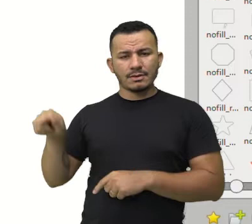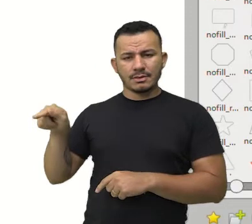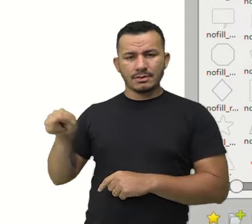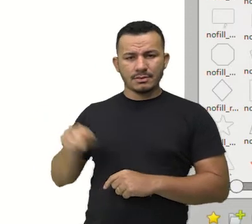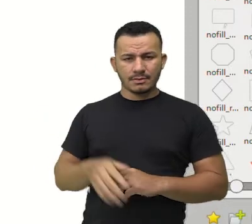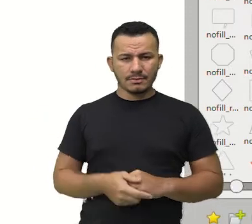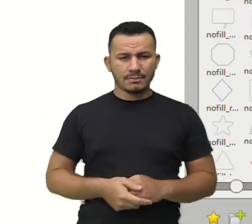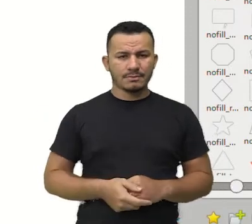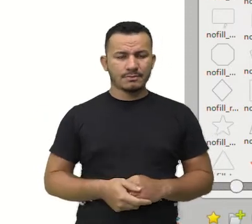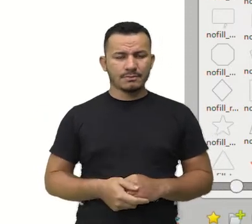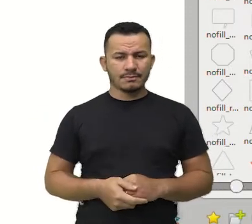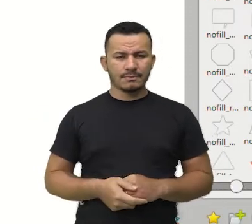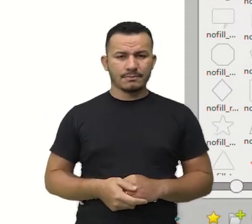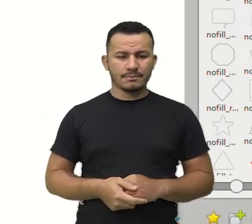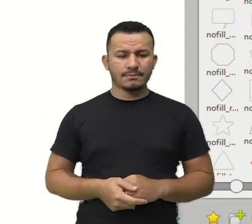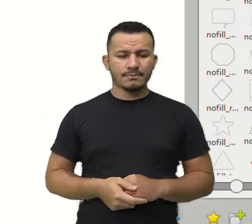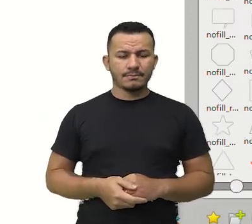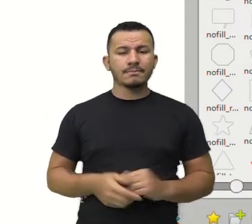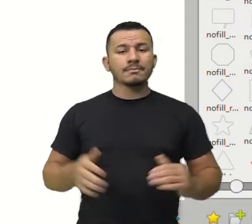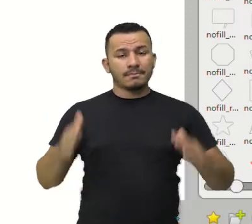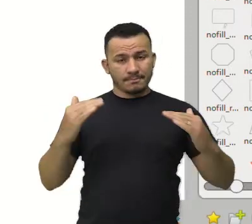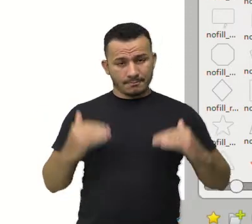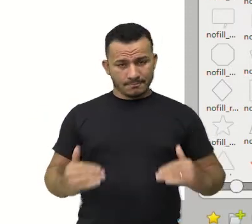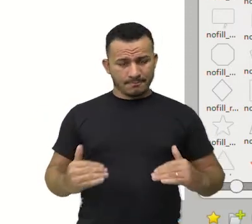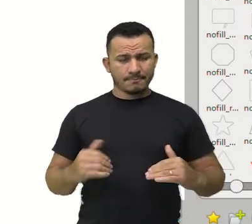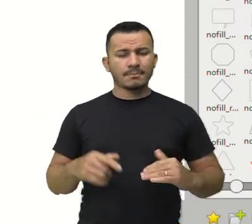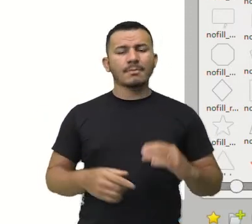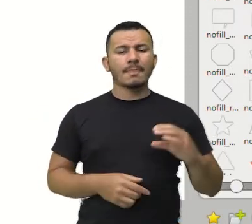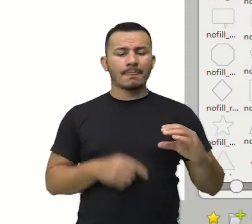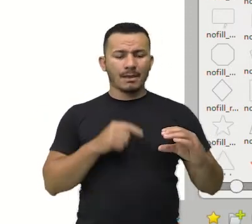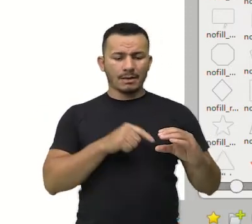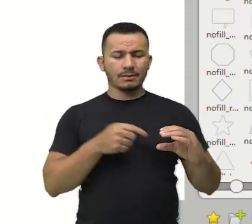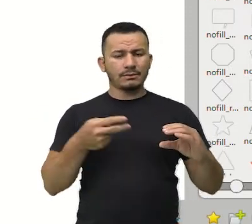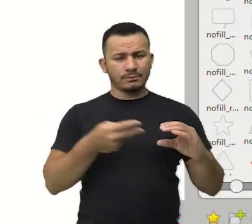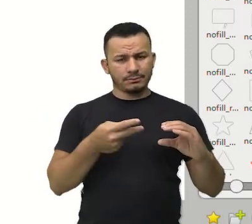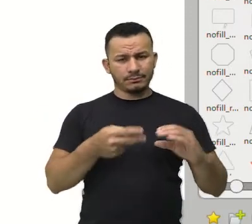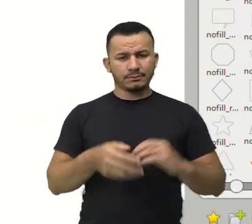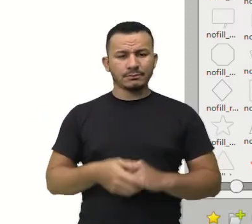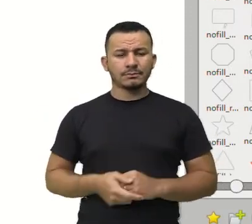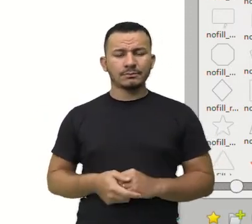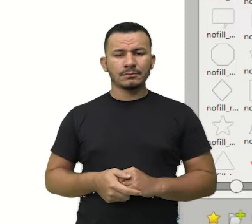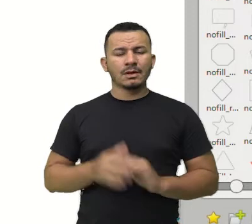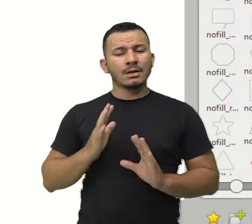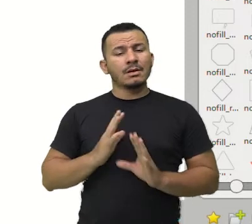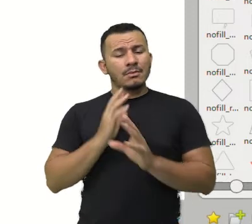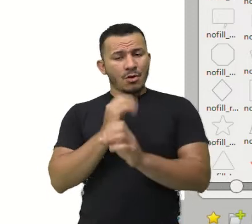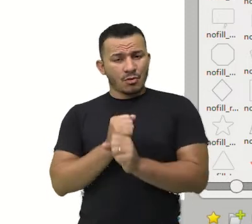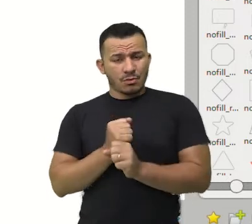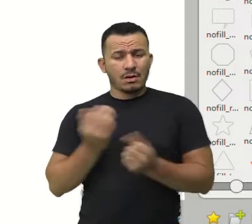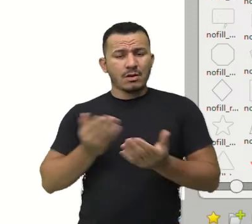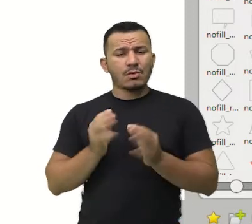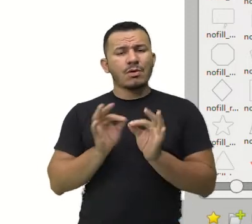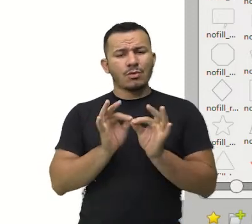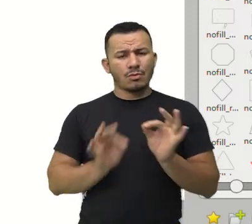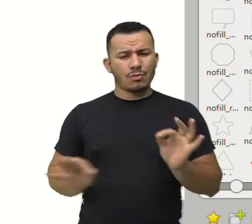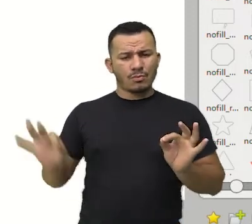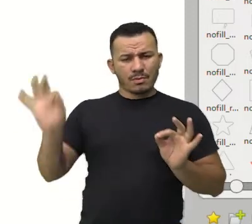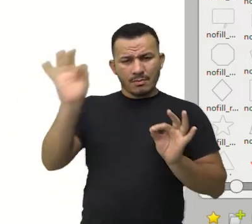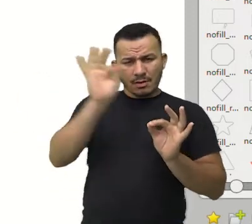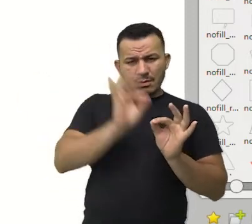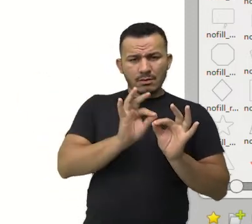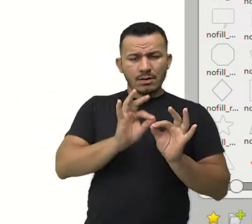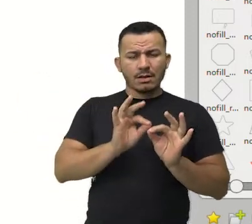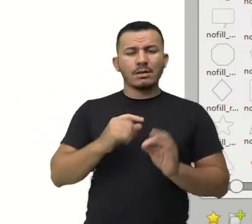6,28, multiplicado por 7. Então, para a gente finalizar o comprimento dessa circunferência que o professor trouxe aqui